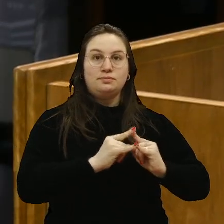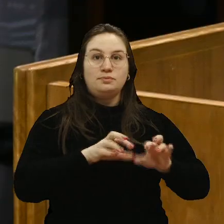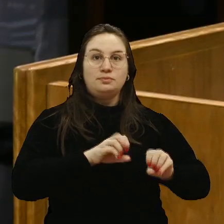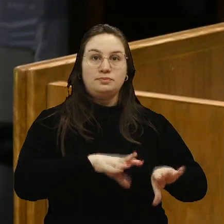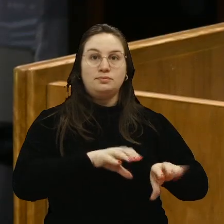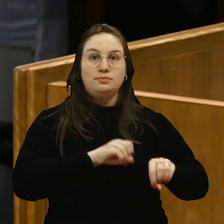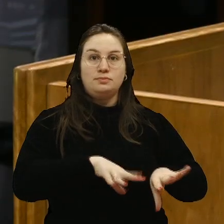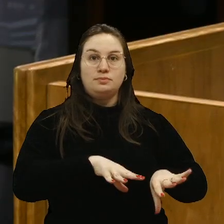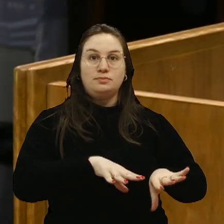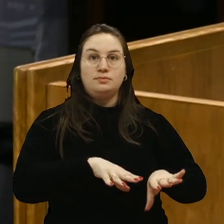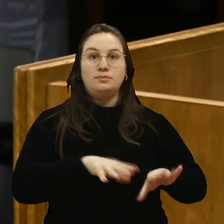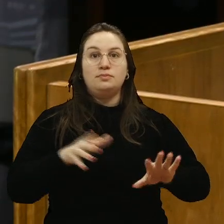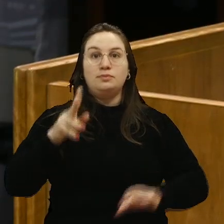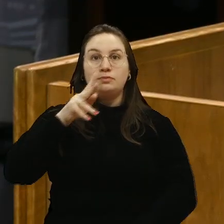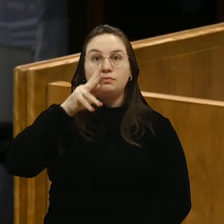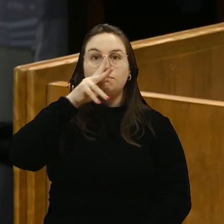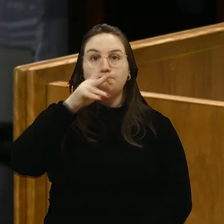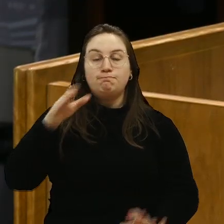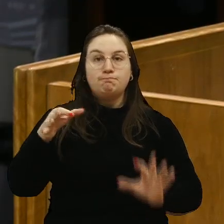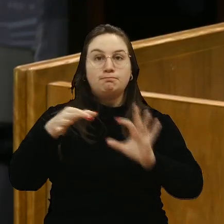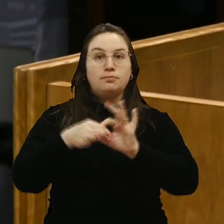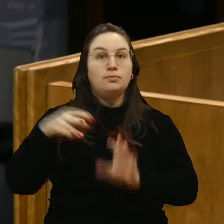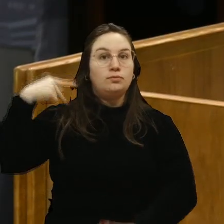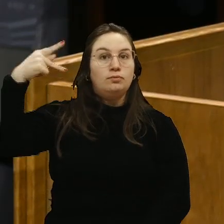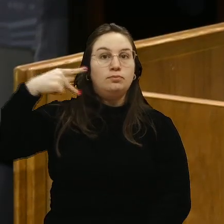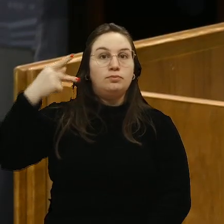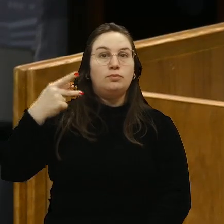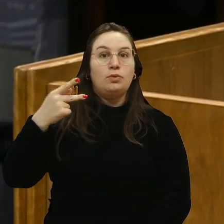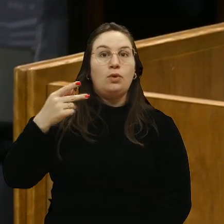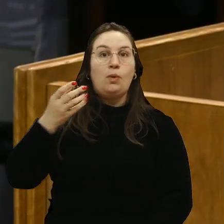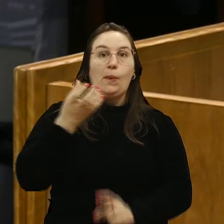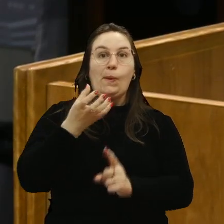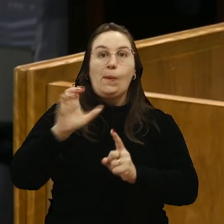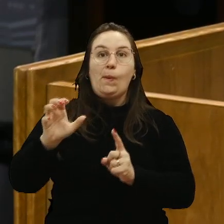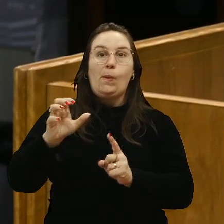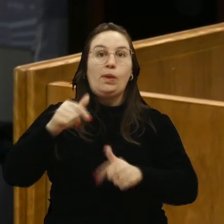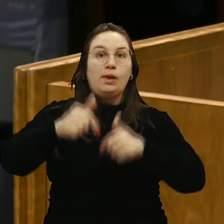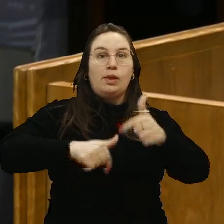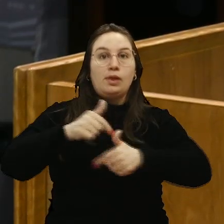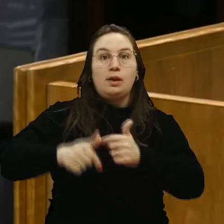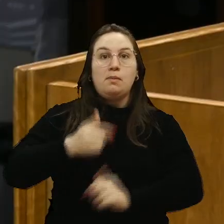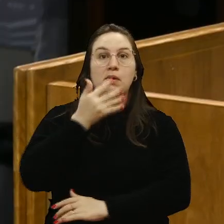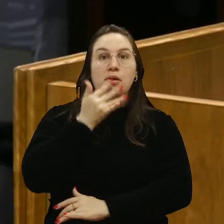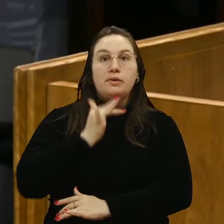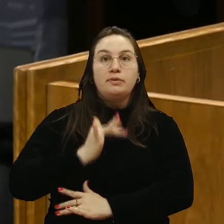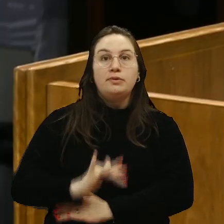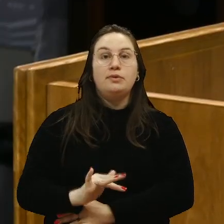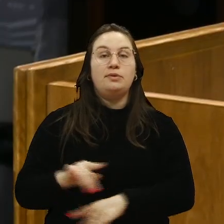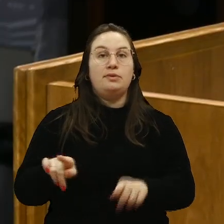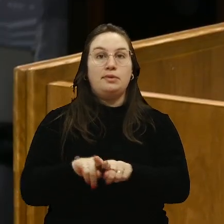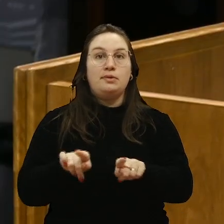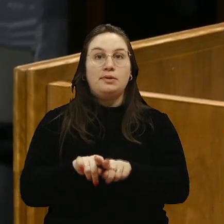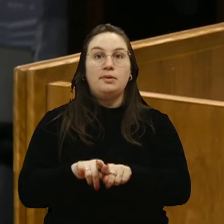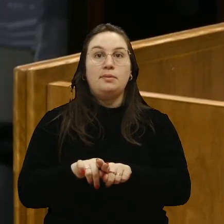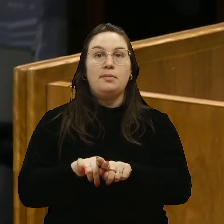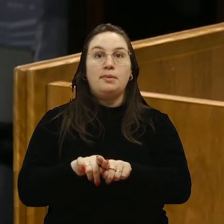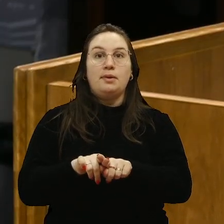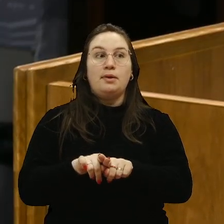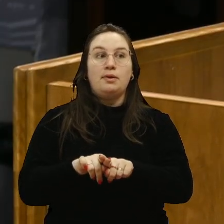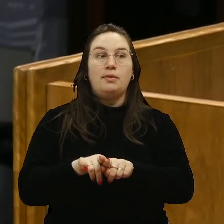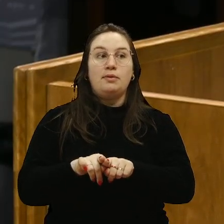ensino. Fortalecer também políticas de combate ao trabalho infantil e à evasão